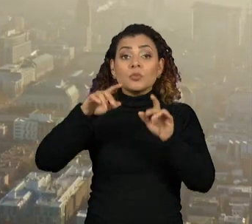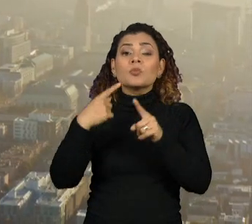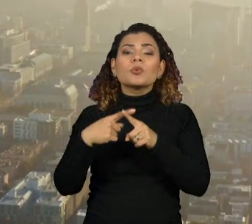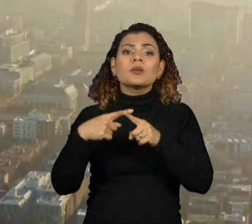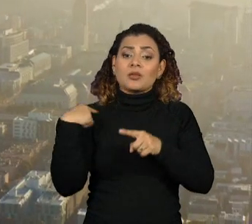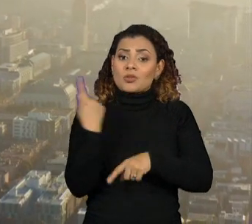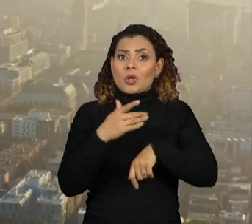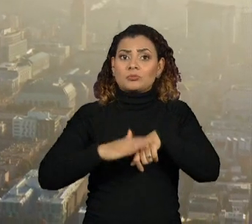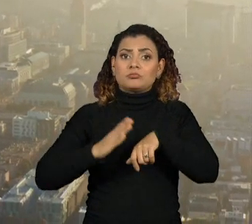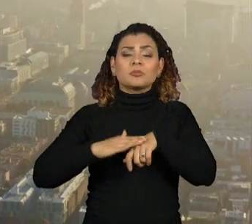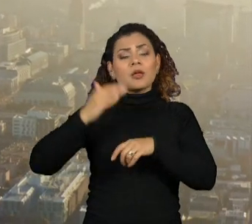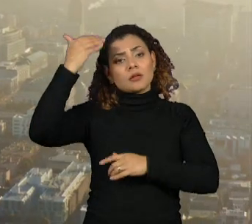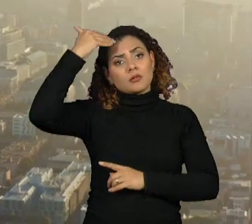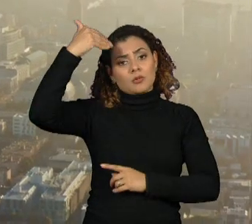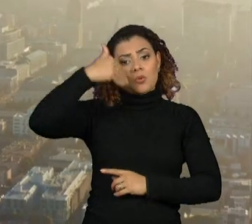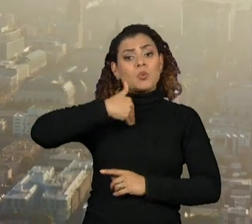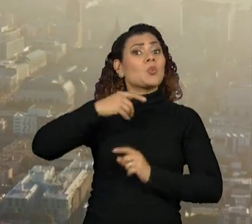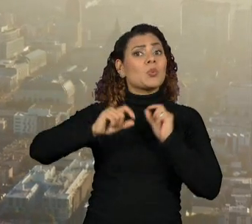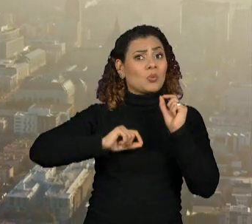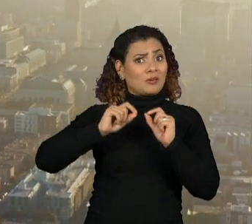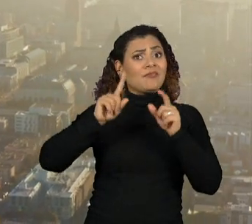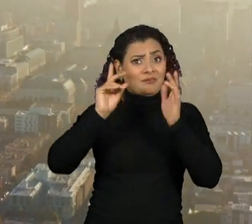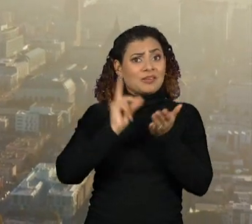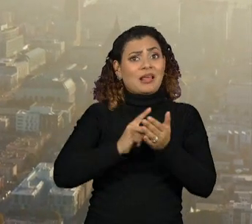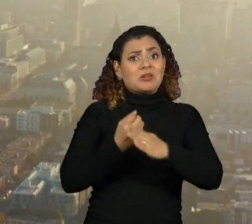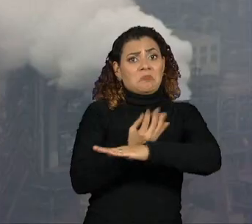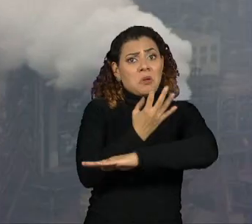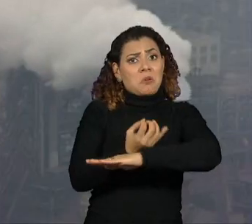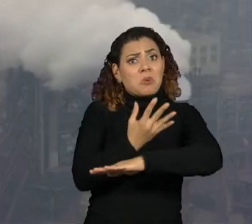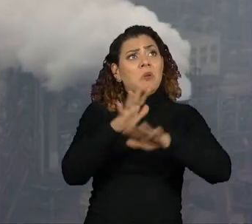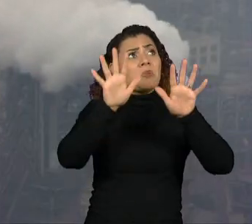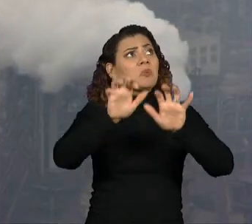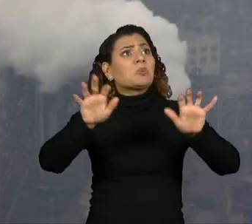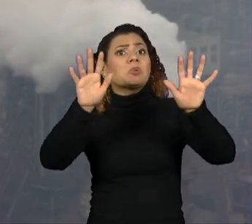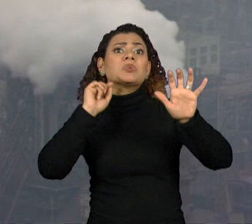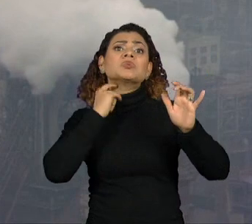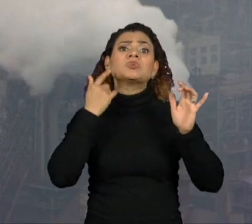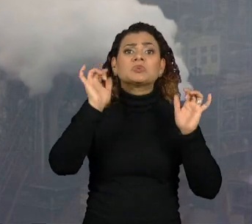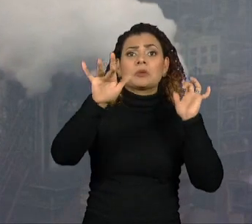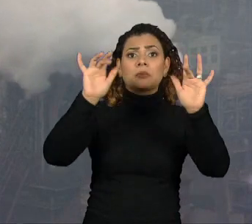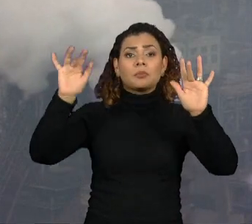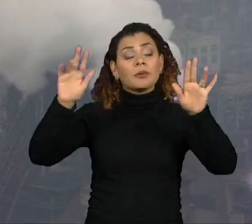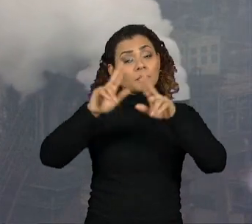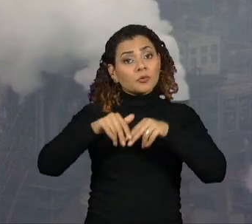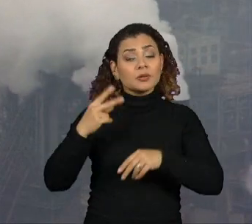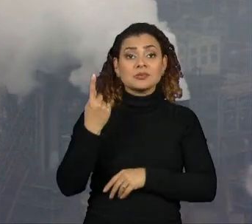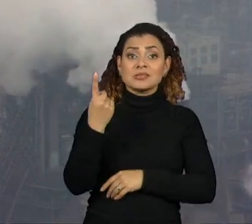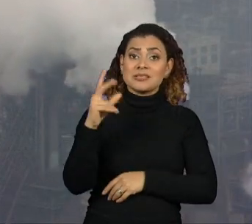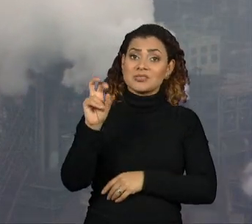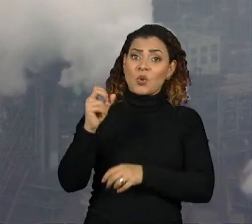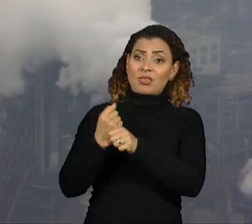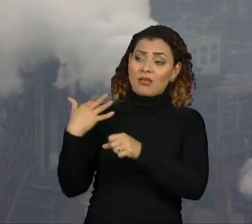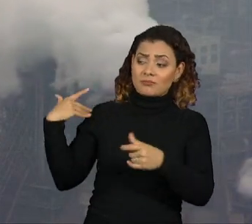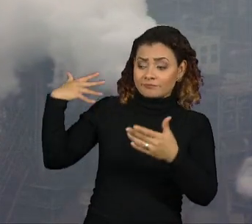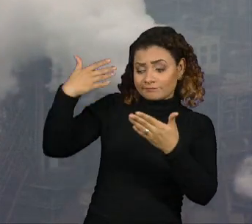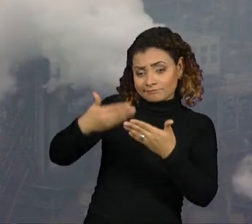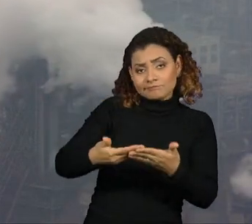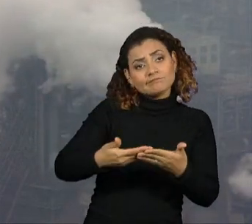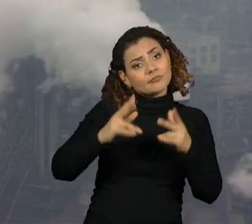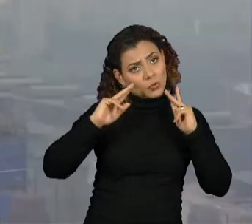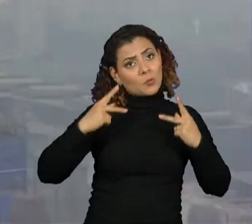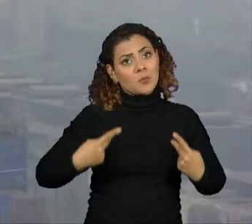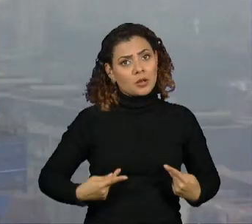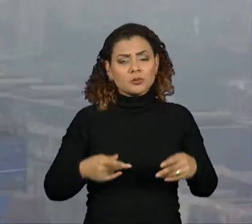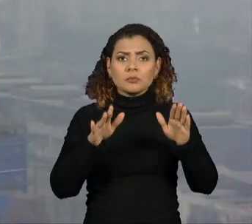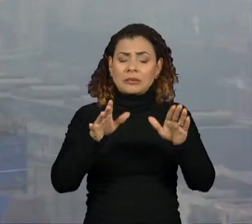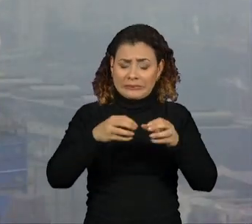na atmosfera gases que intensificam o efeito estufa ao longo dos últimos 150 anos. Os impactos